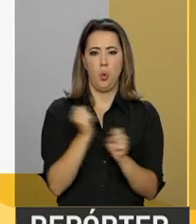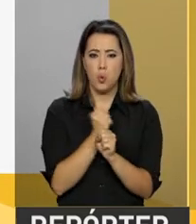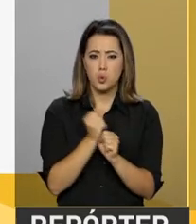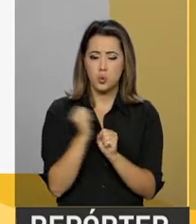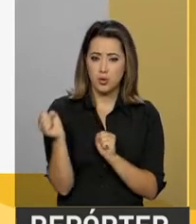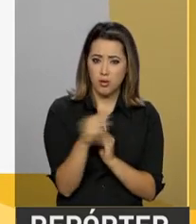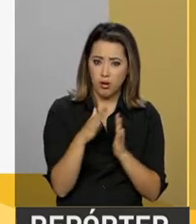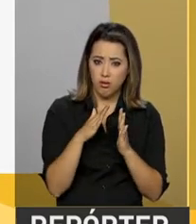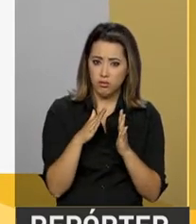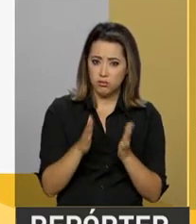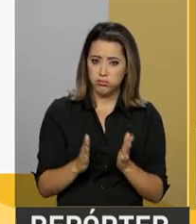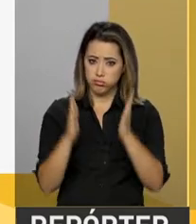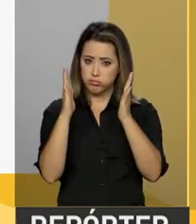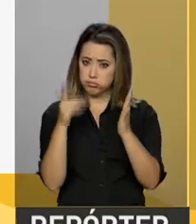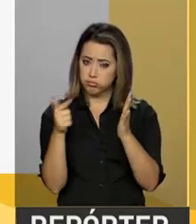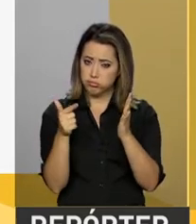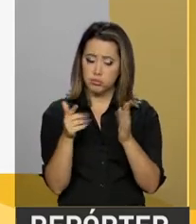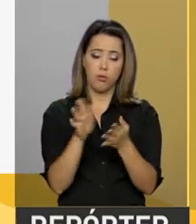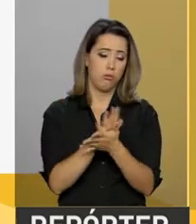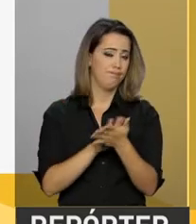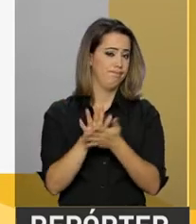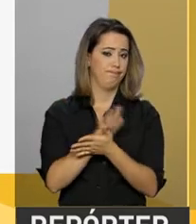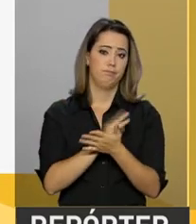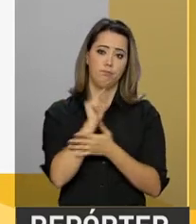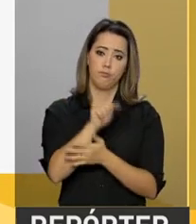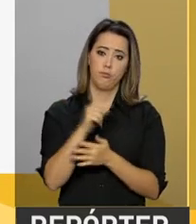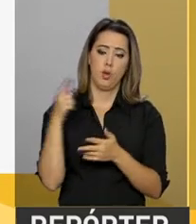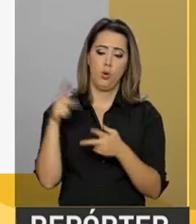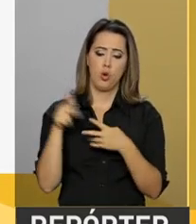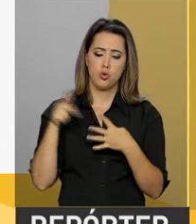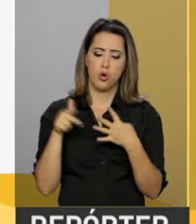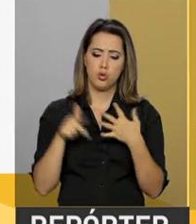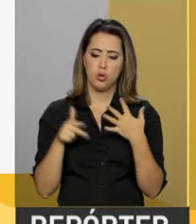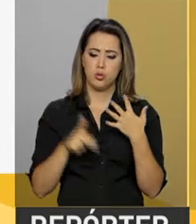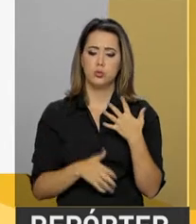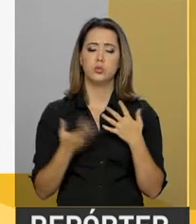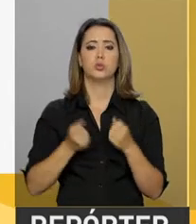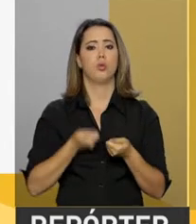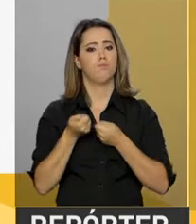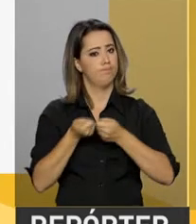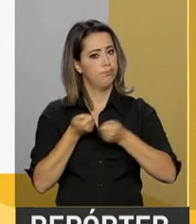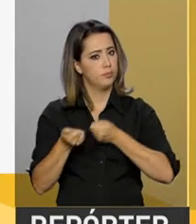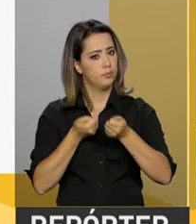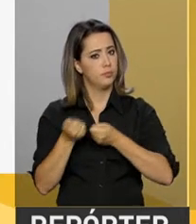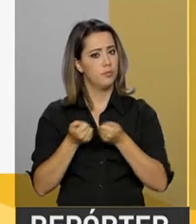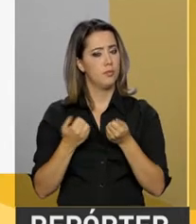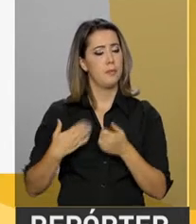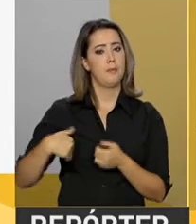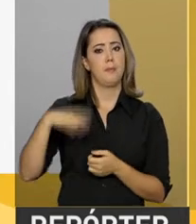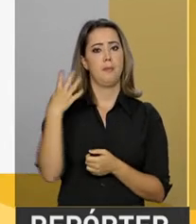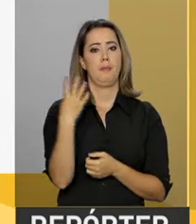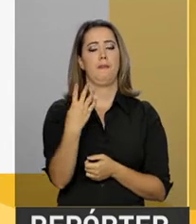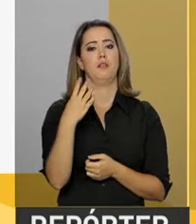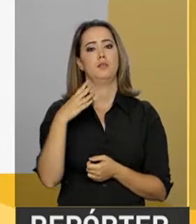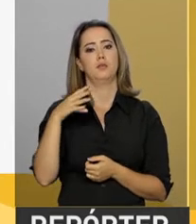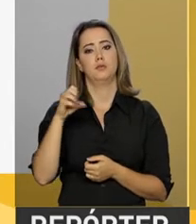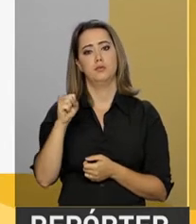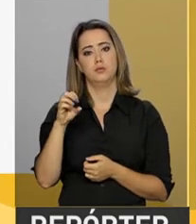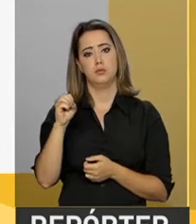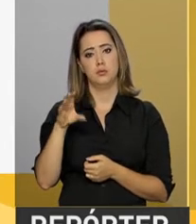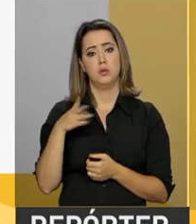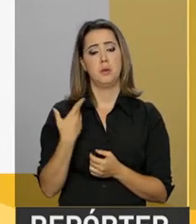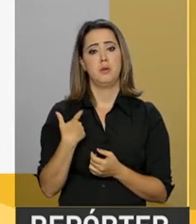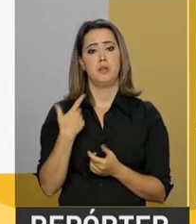imóveis há uma série de decisões duras nós fizemos um corte de mais de 4.800